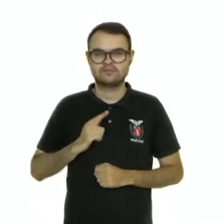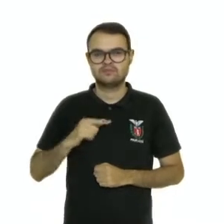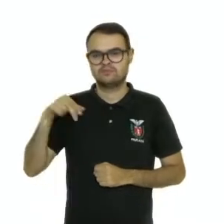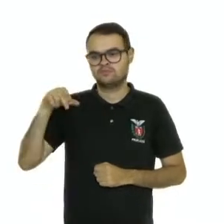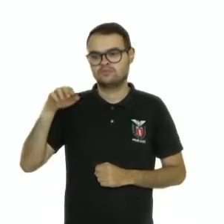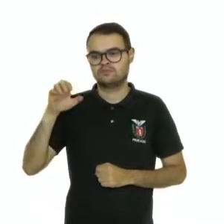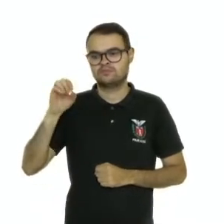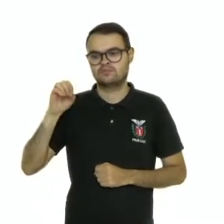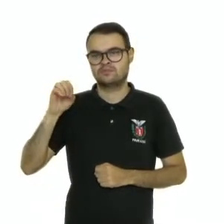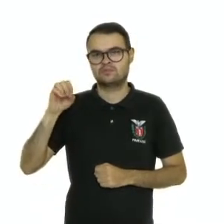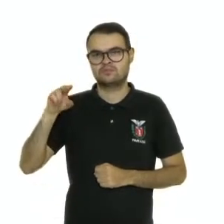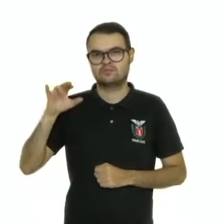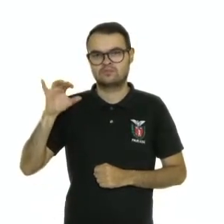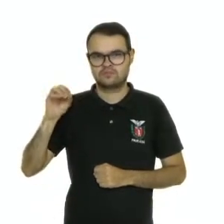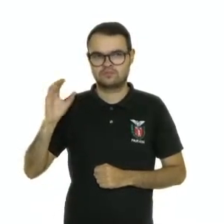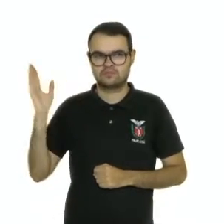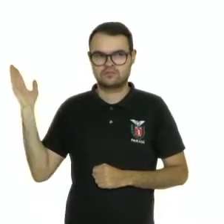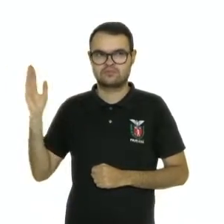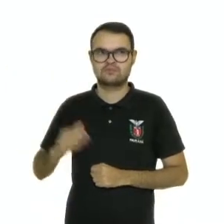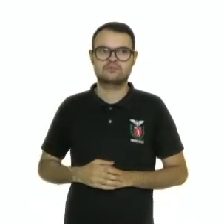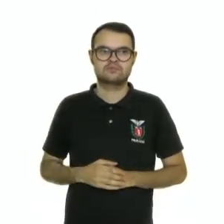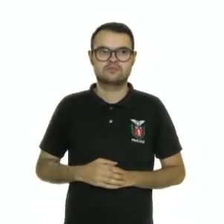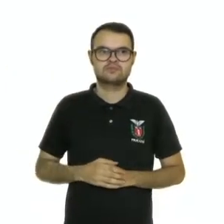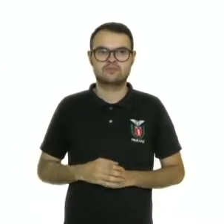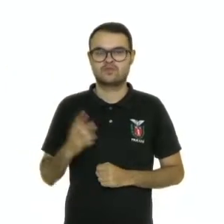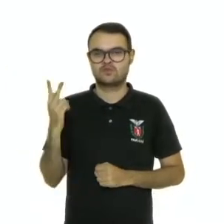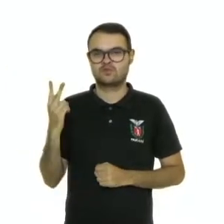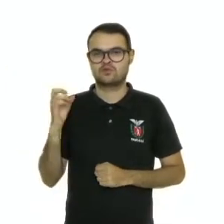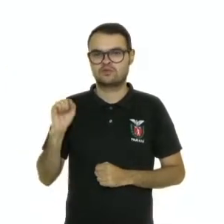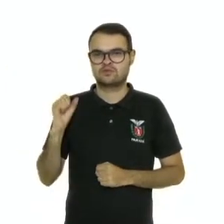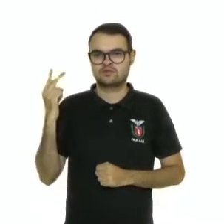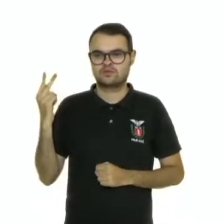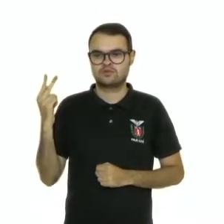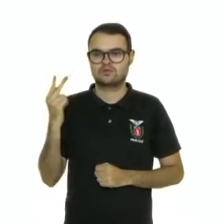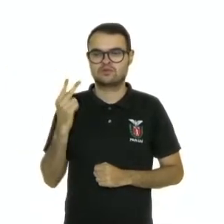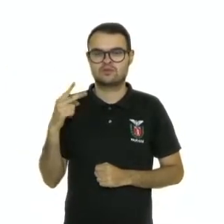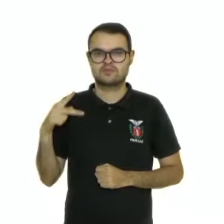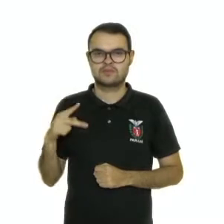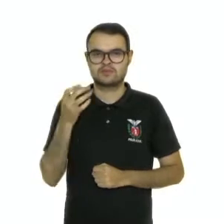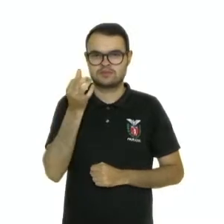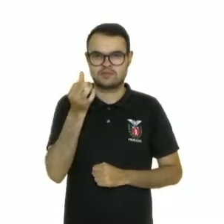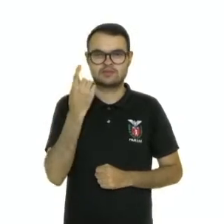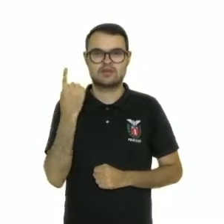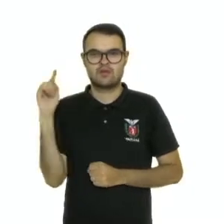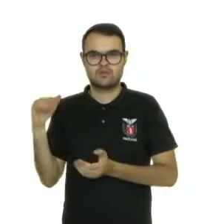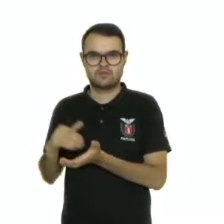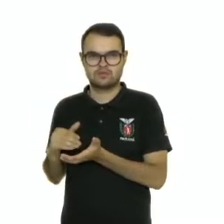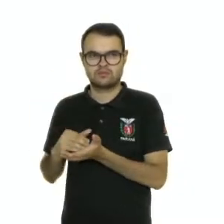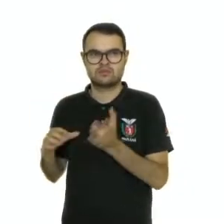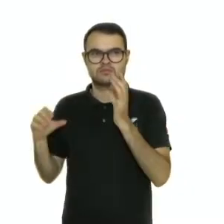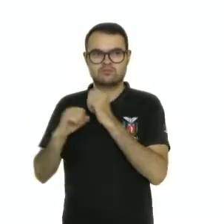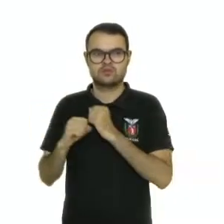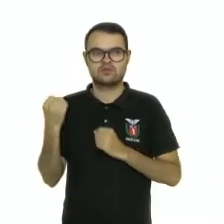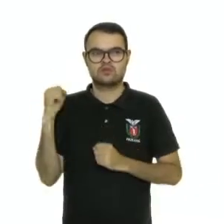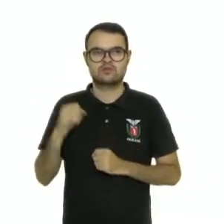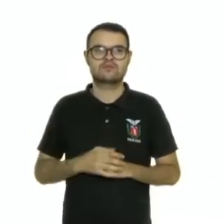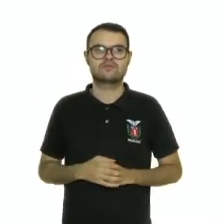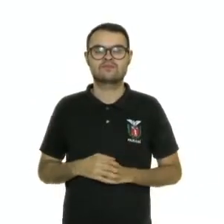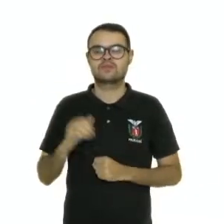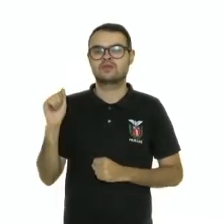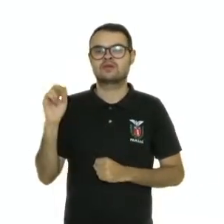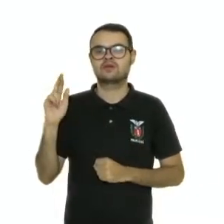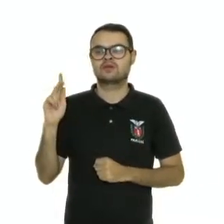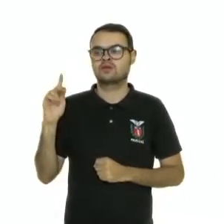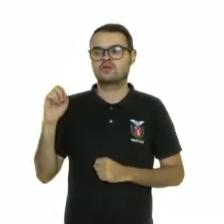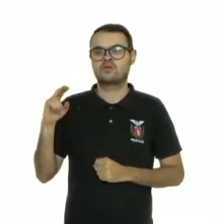do neônio, né? Então a gente tem 2s2, 2p6 na última camada, 8 elétrons. O argônio, né, que é o